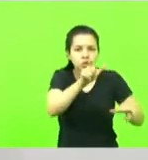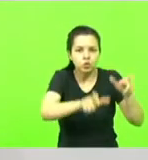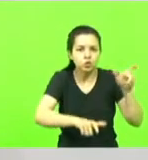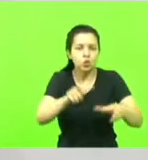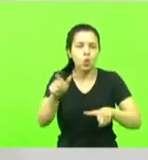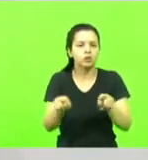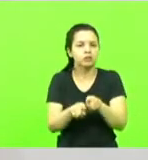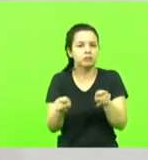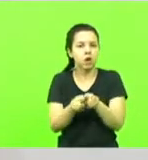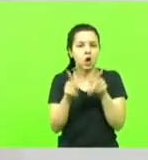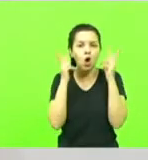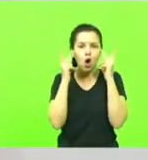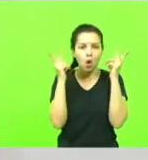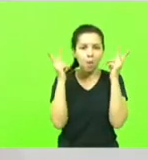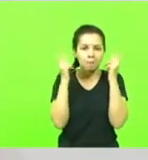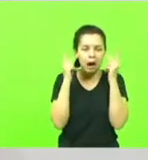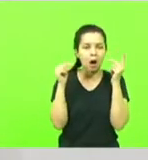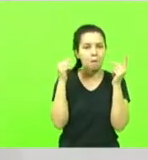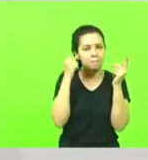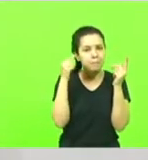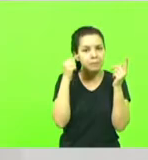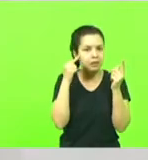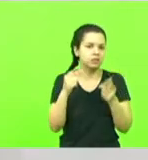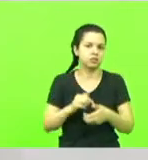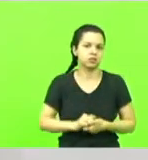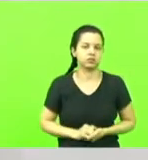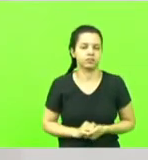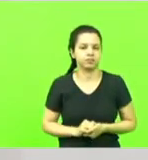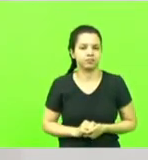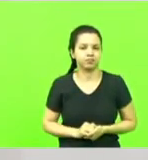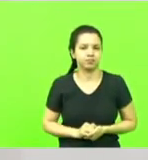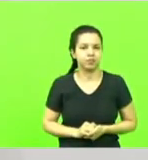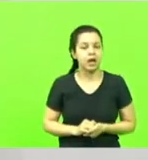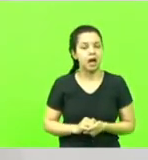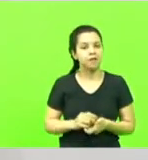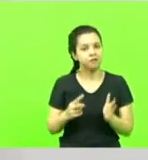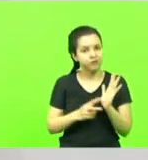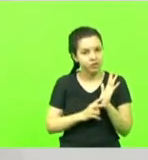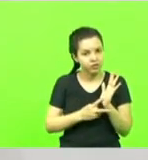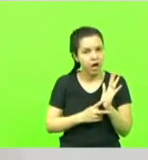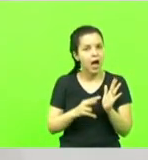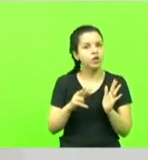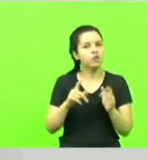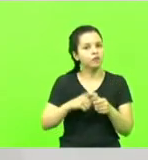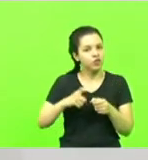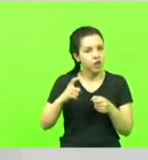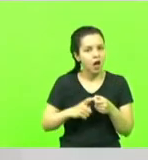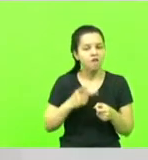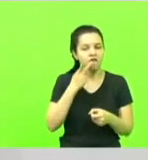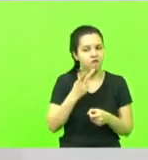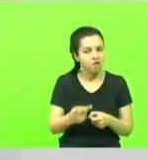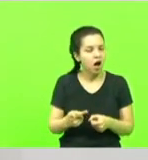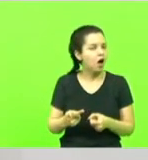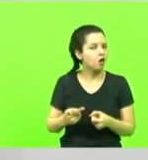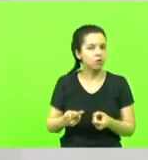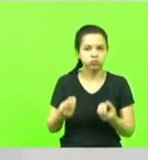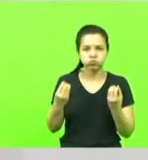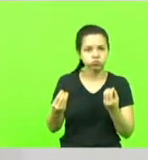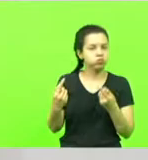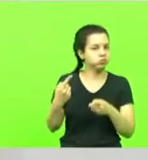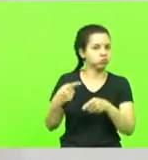é normal. A FECESC e os sindicatos filiados manifestam sua indignação diante de qualquer empresa que utilize